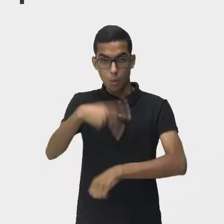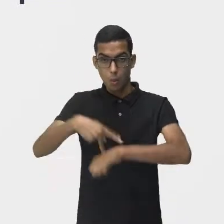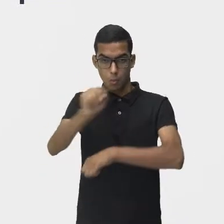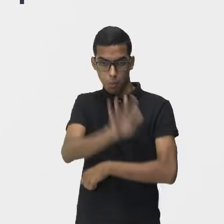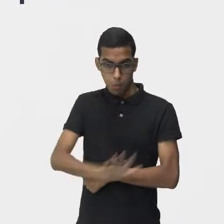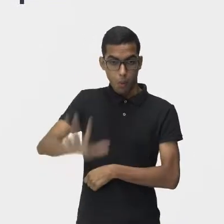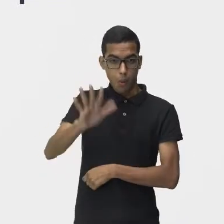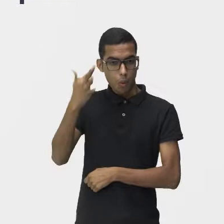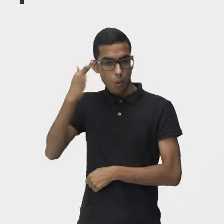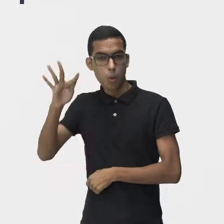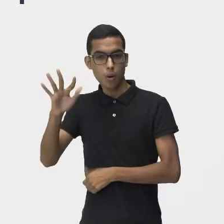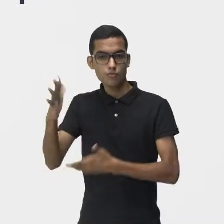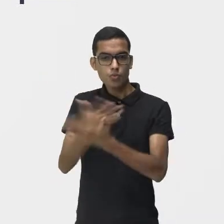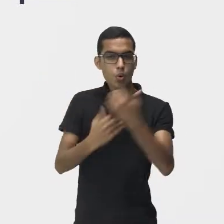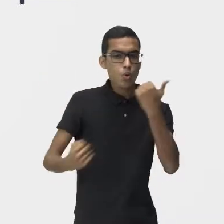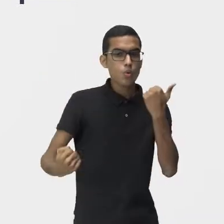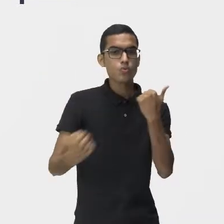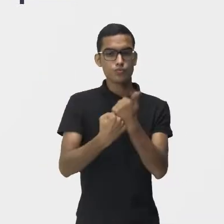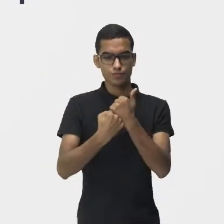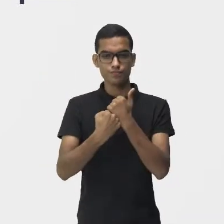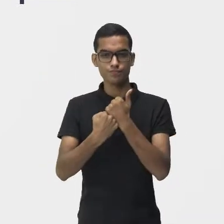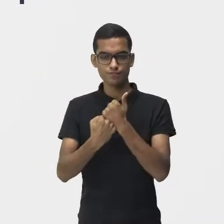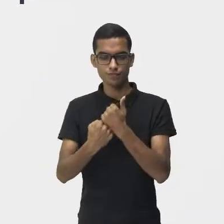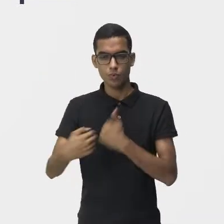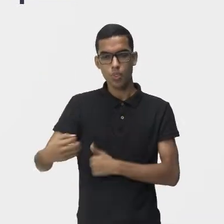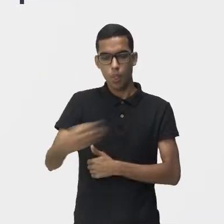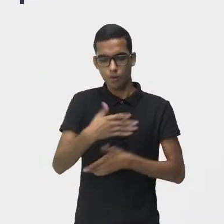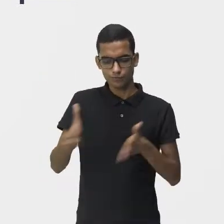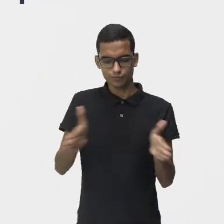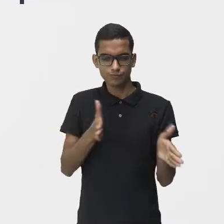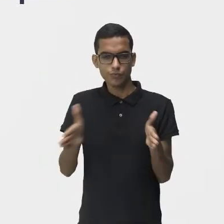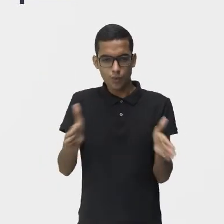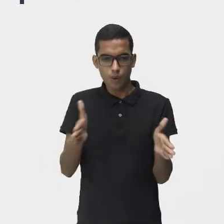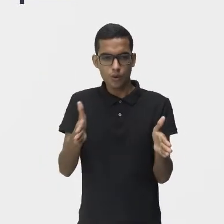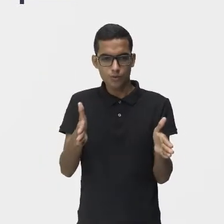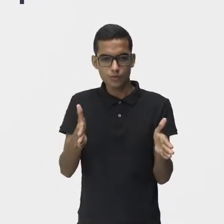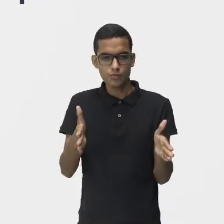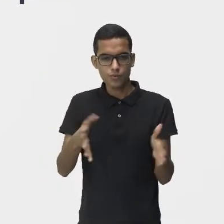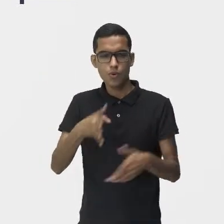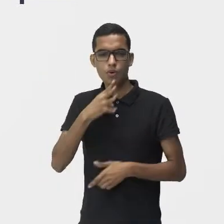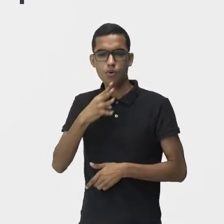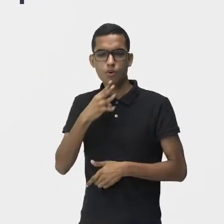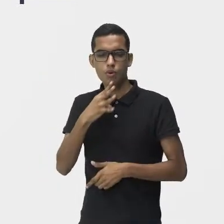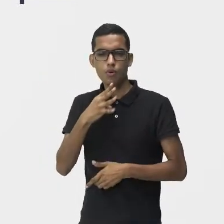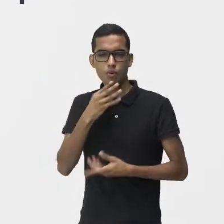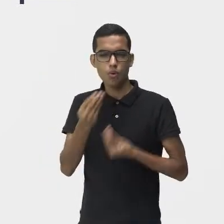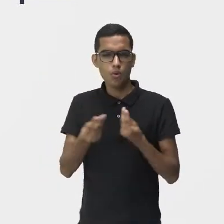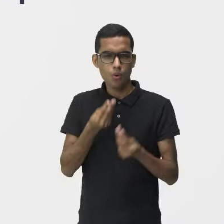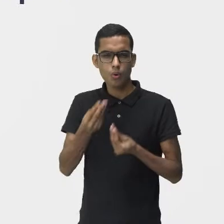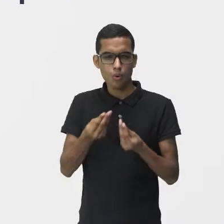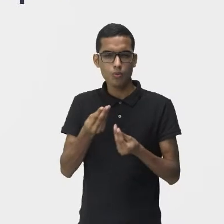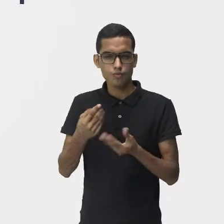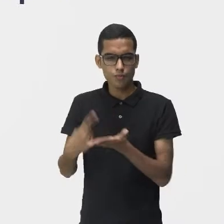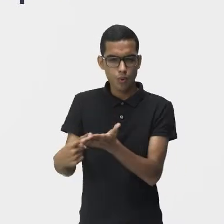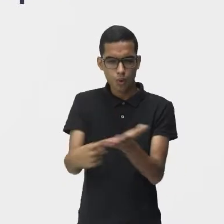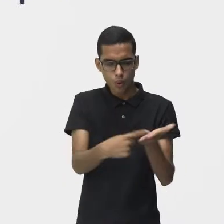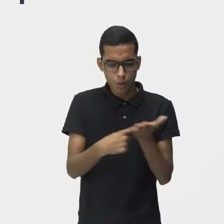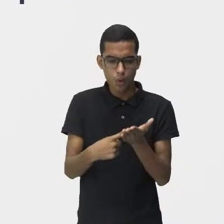sendo substituída por esse novo período, que seria conhecido dentro da Revolução Francesa como o período da